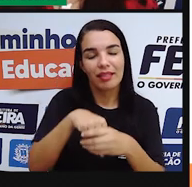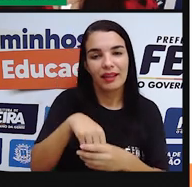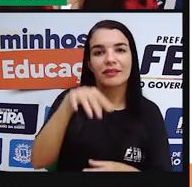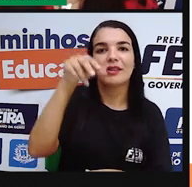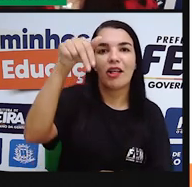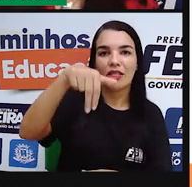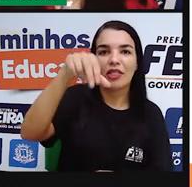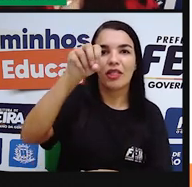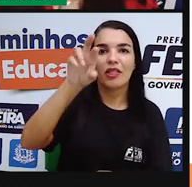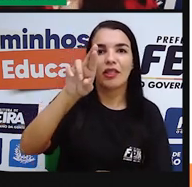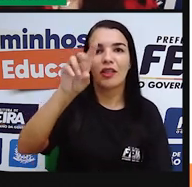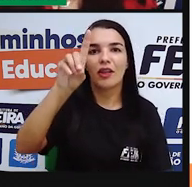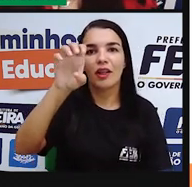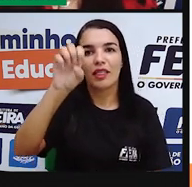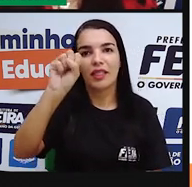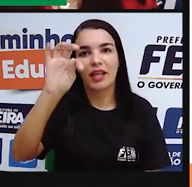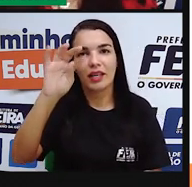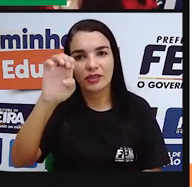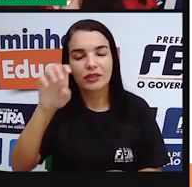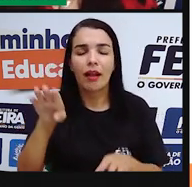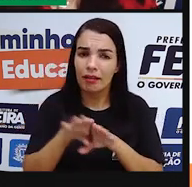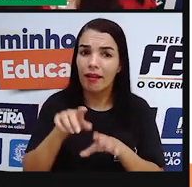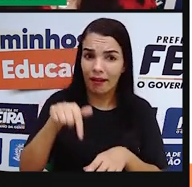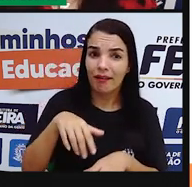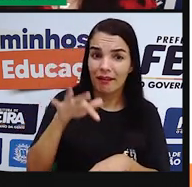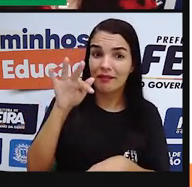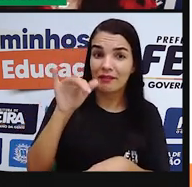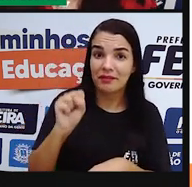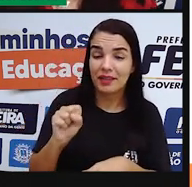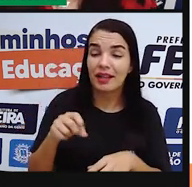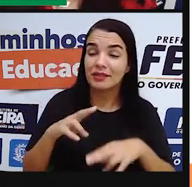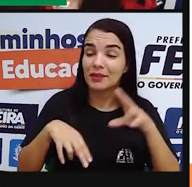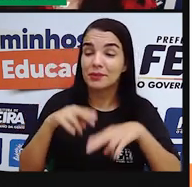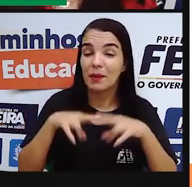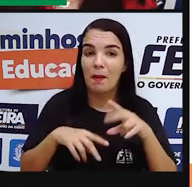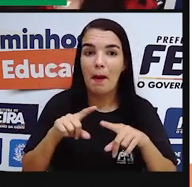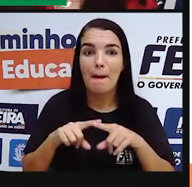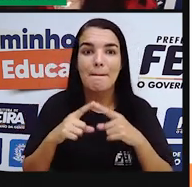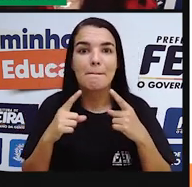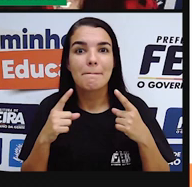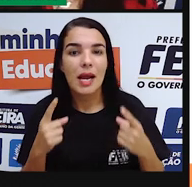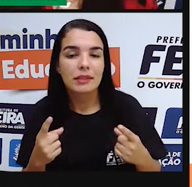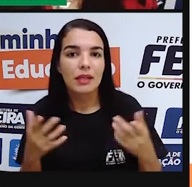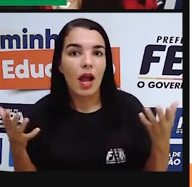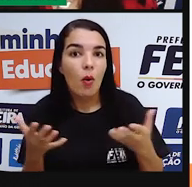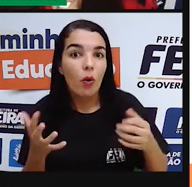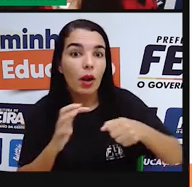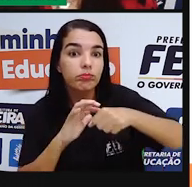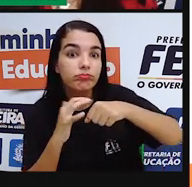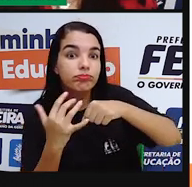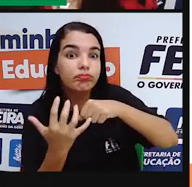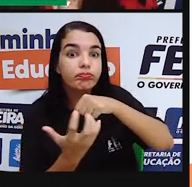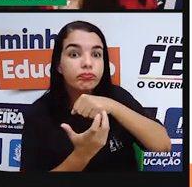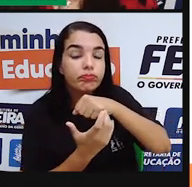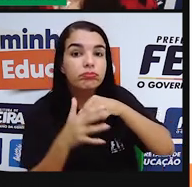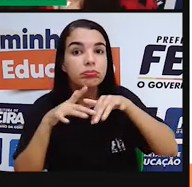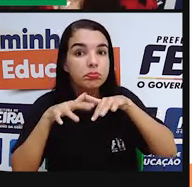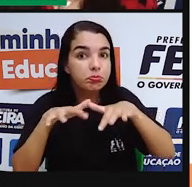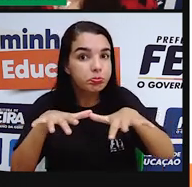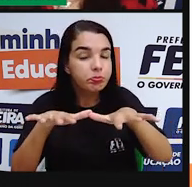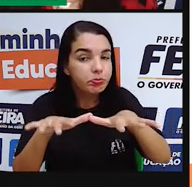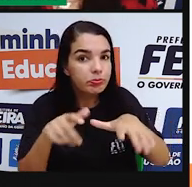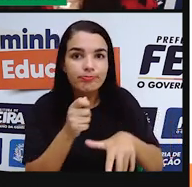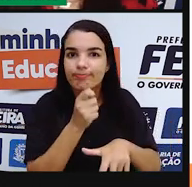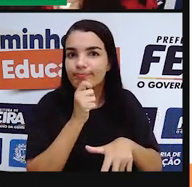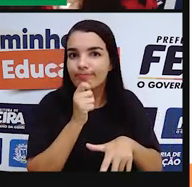na nossa cidade, também tem o São João. Porém, devido a esse período de pandemia,